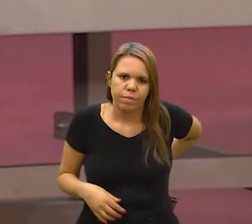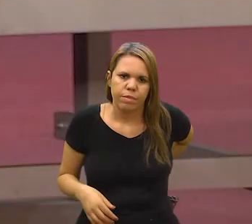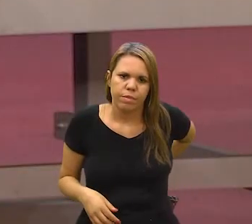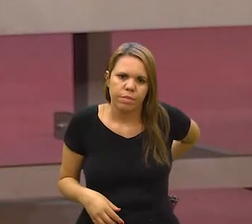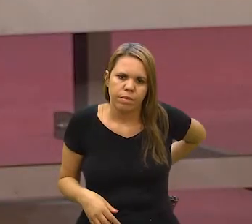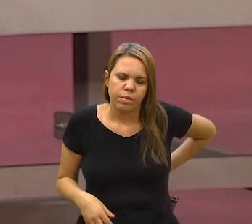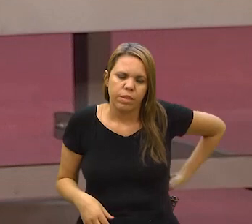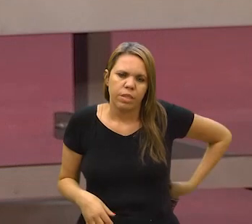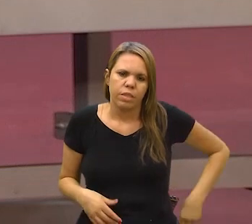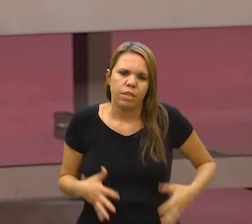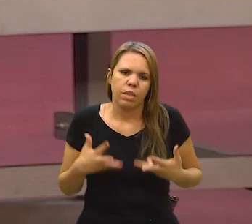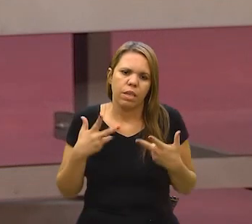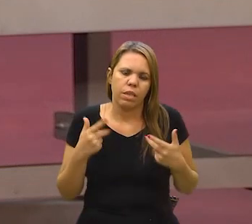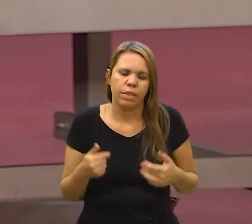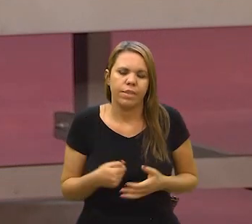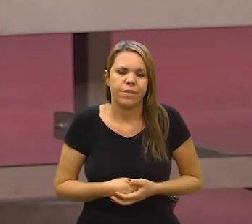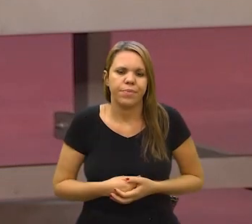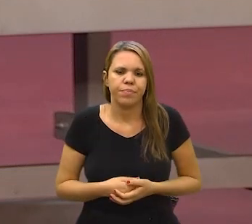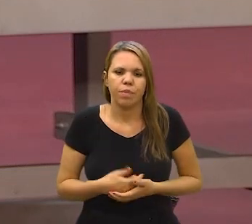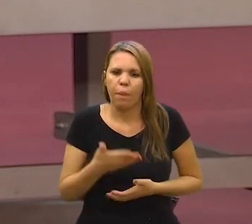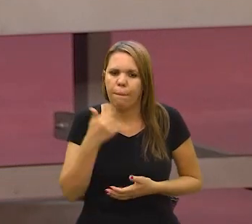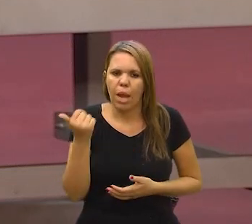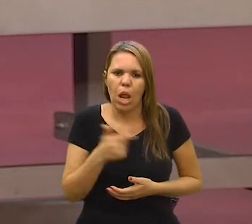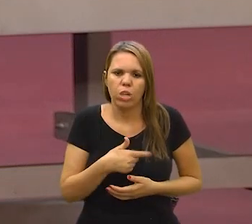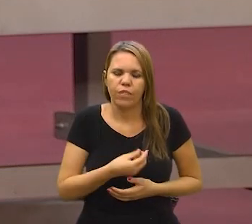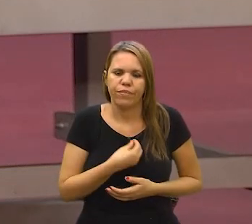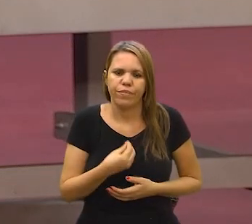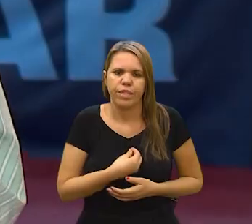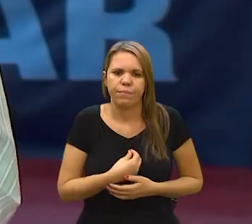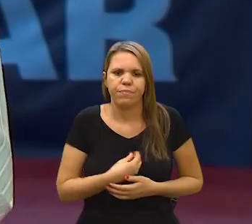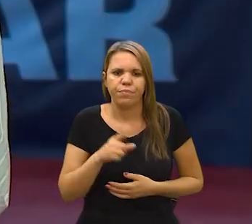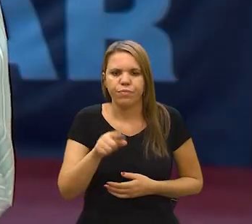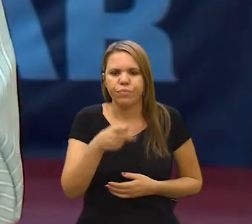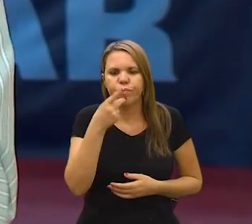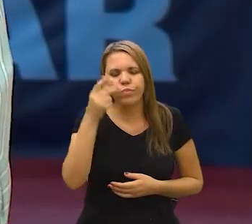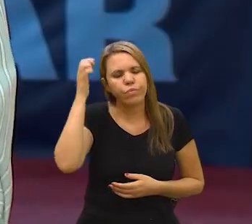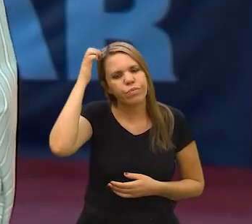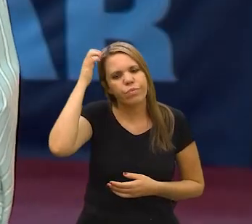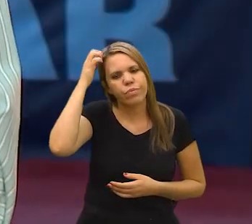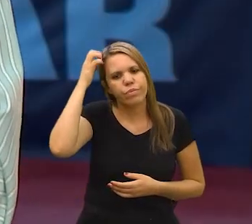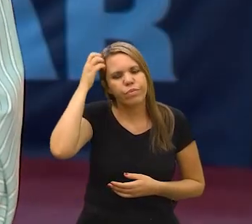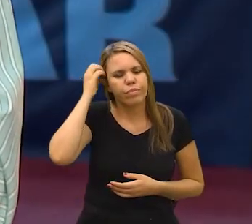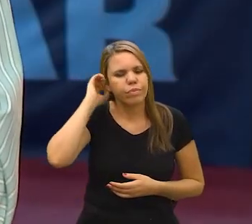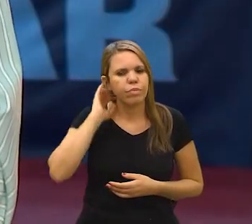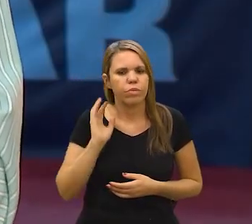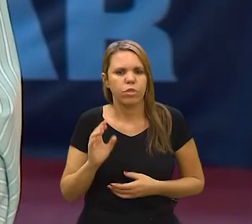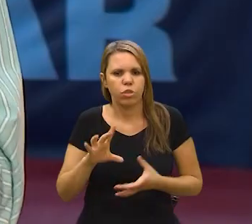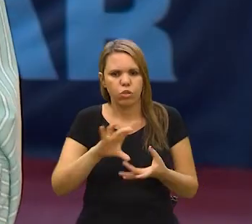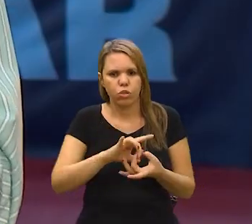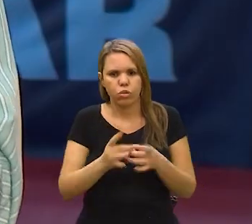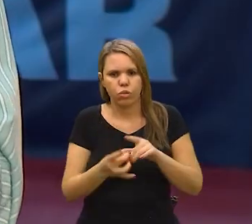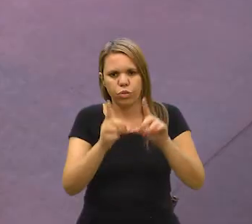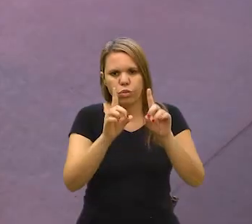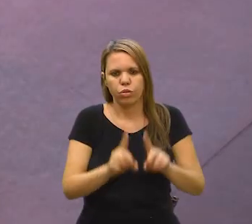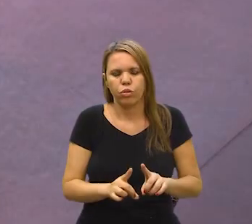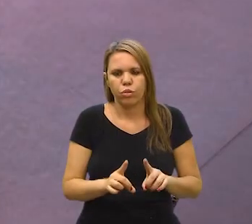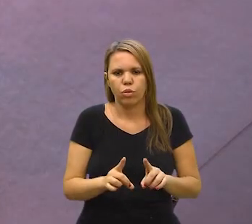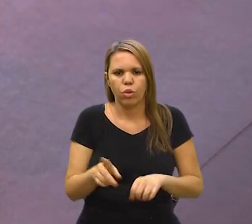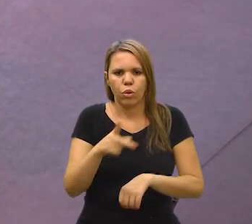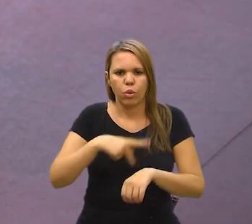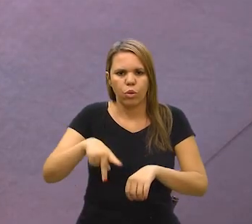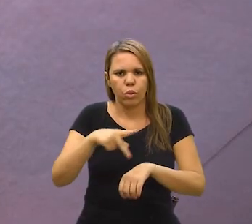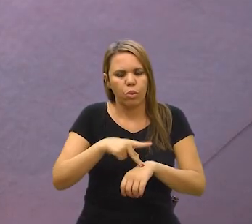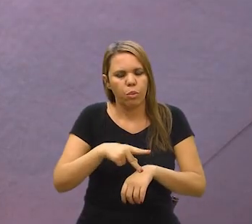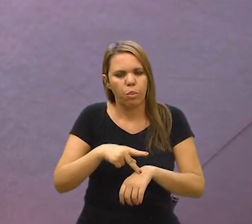assim espetacular, fantástica, acho que é a maior da minha vida. Você citou nos Jogos Paralímpicos, acho que de